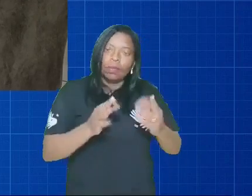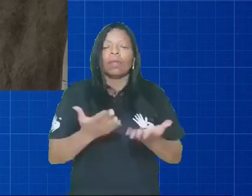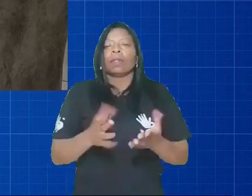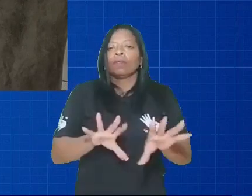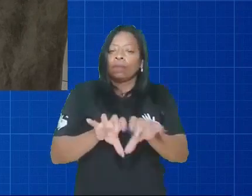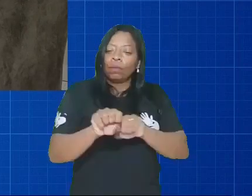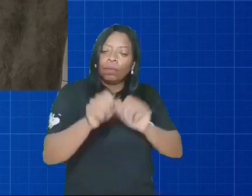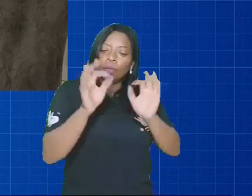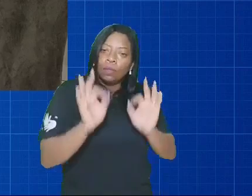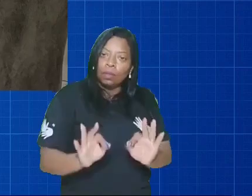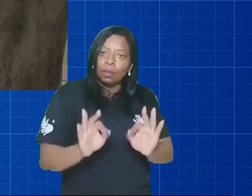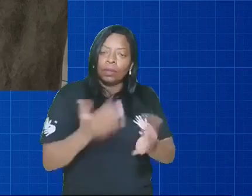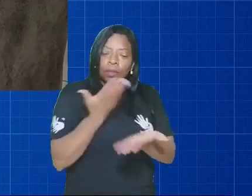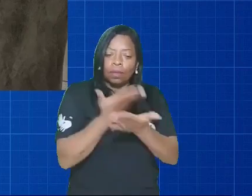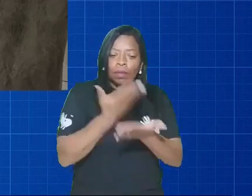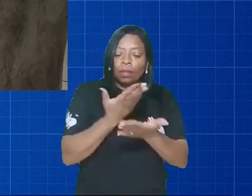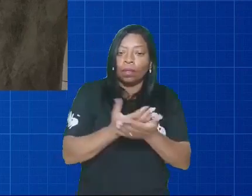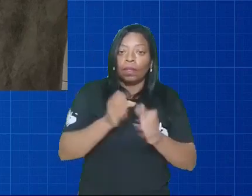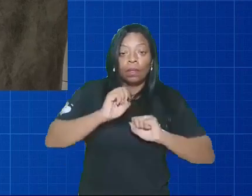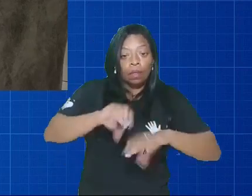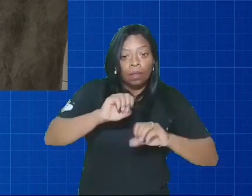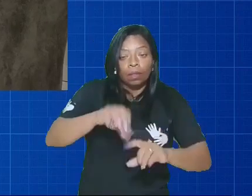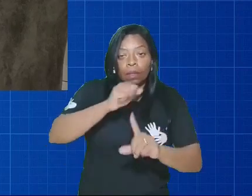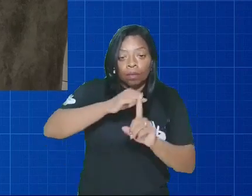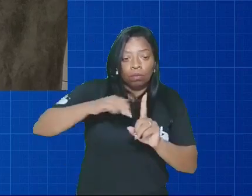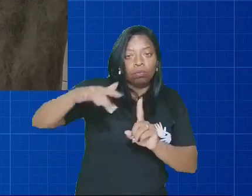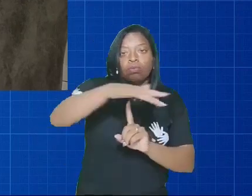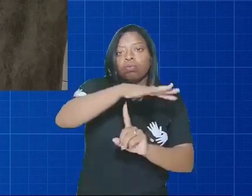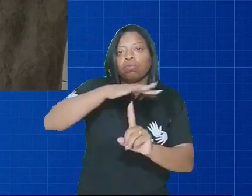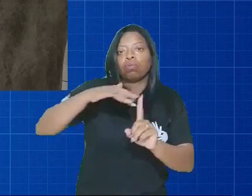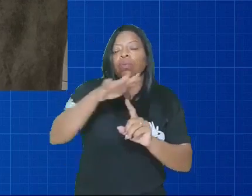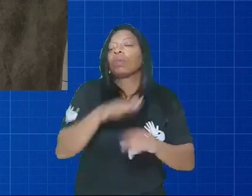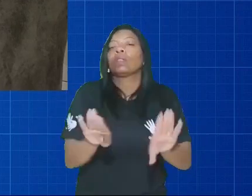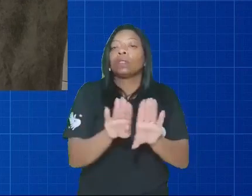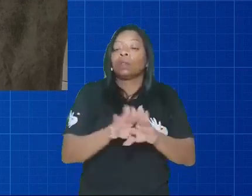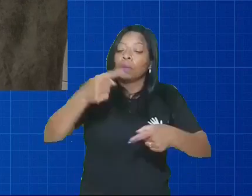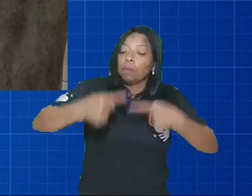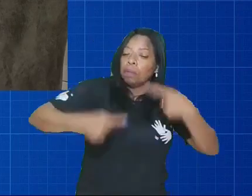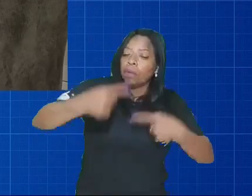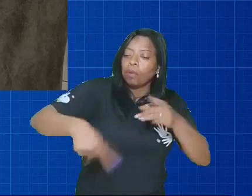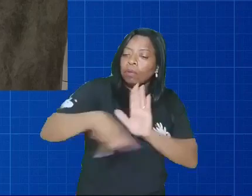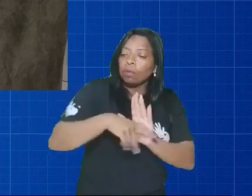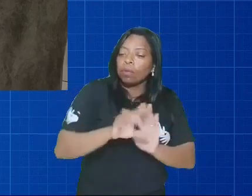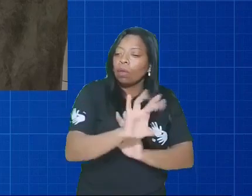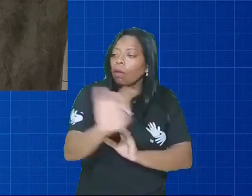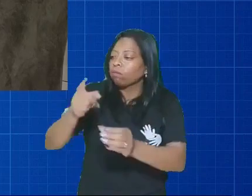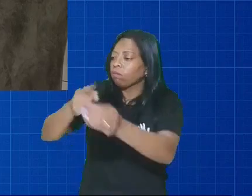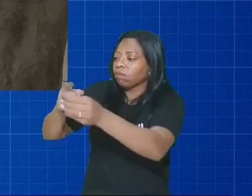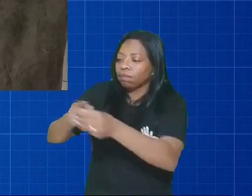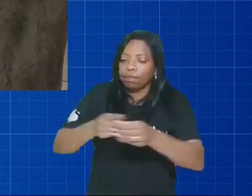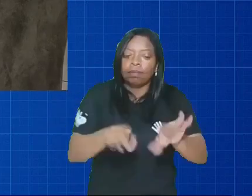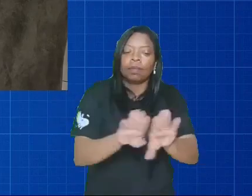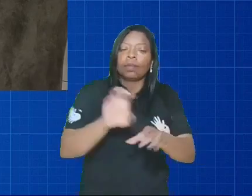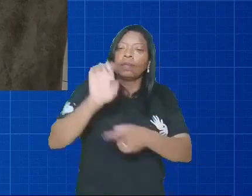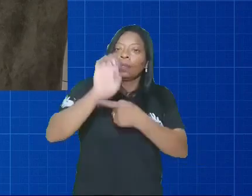né, para estudar a educação ambiental, para estudar as políticas, né, como estão no Estado, nos municípios, a gente conseguiu fortalecer um grupo, né?